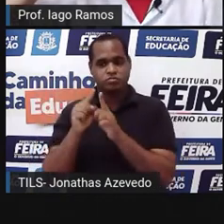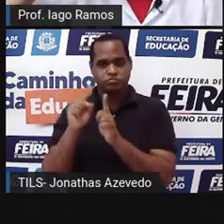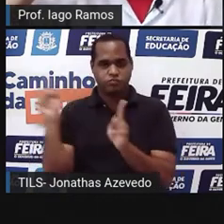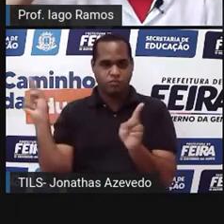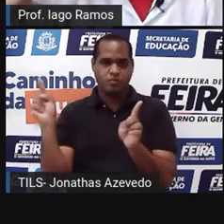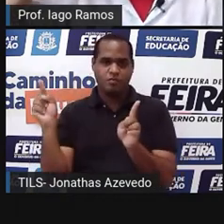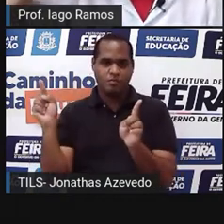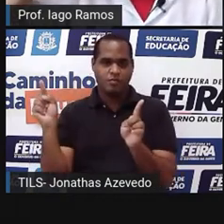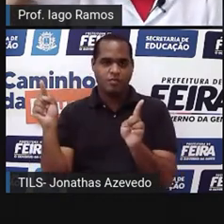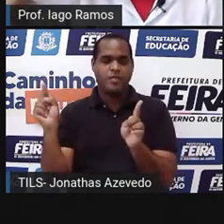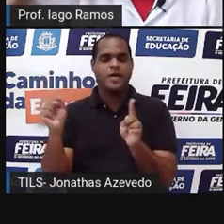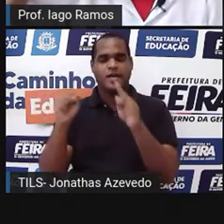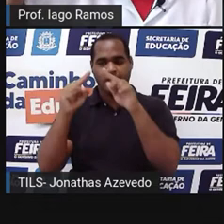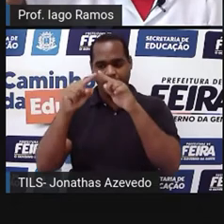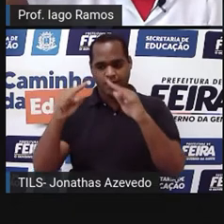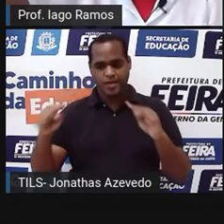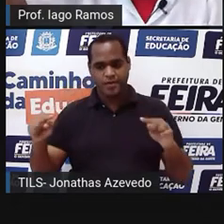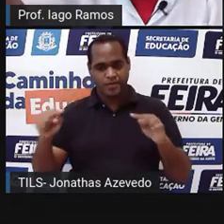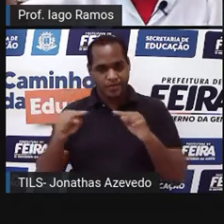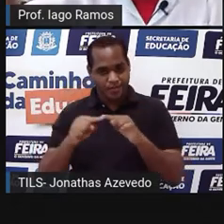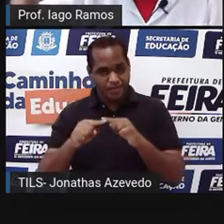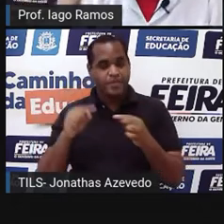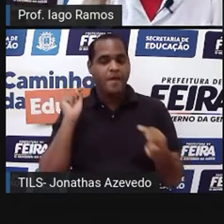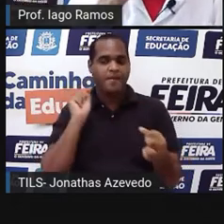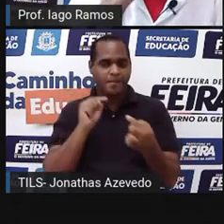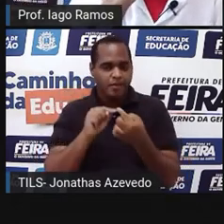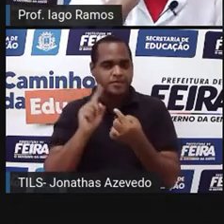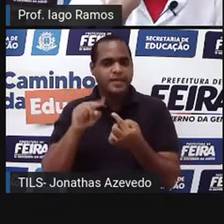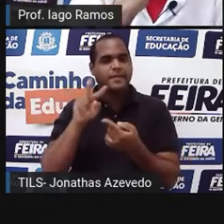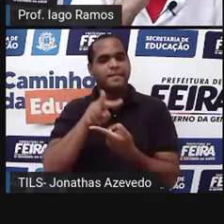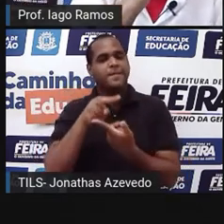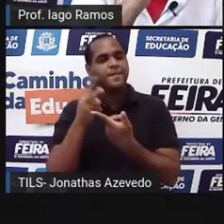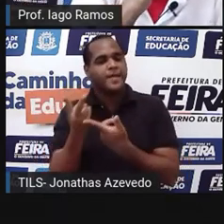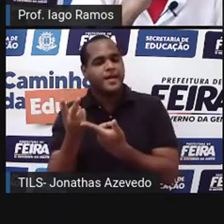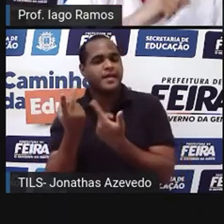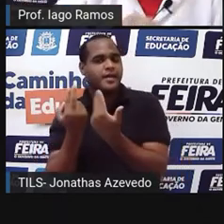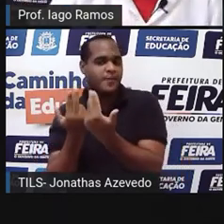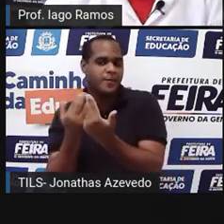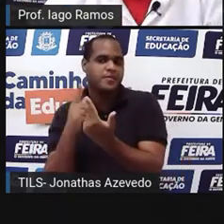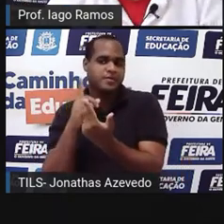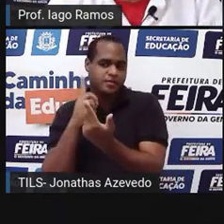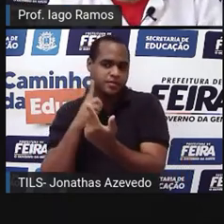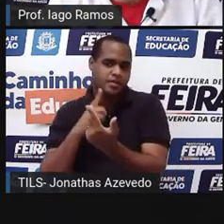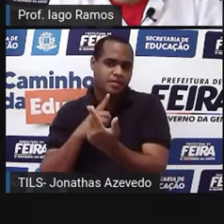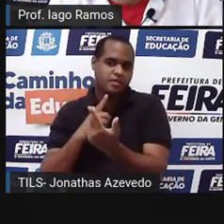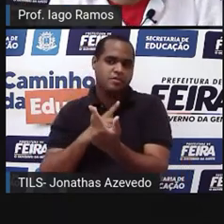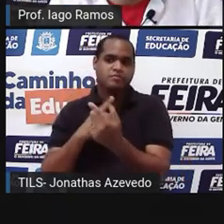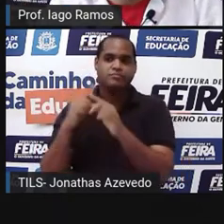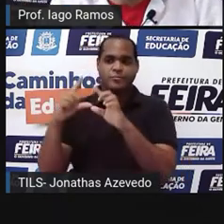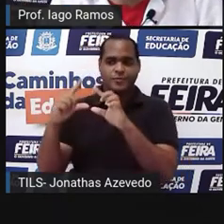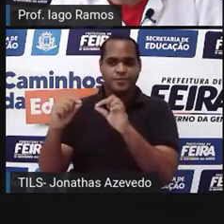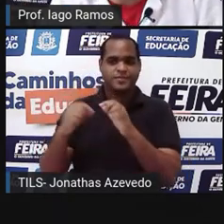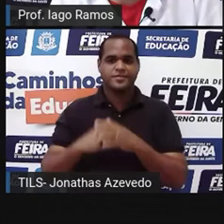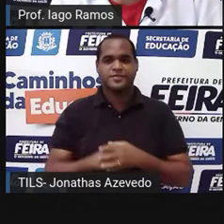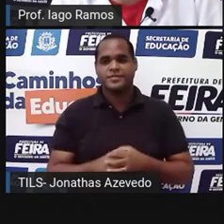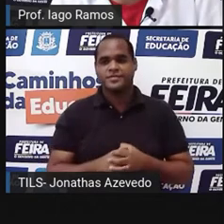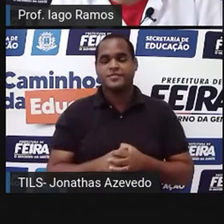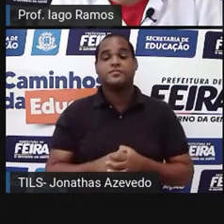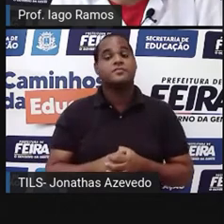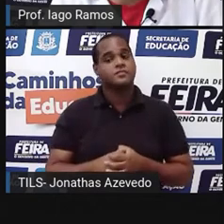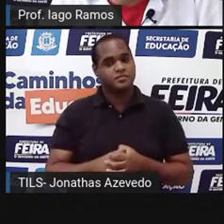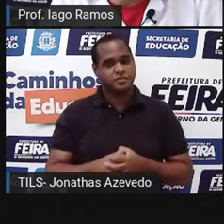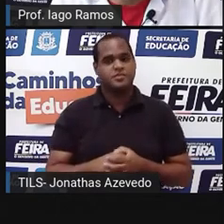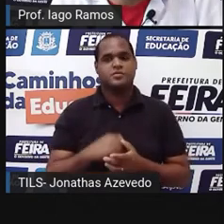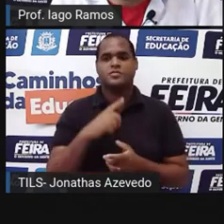maior, eu tenho um ângulo que corresponde a esse no triângulozinho menor. Então, no triângulo